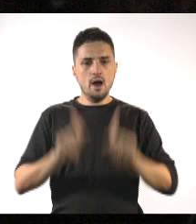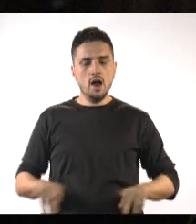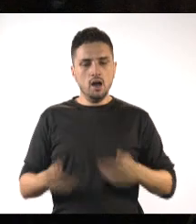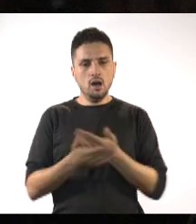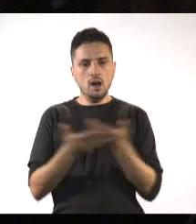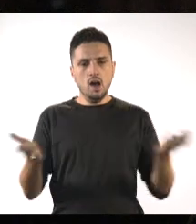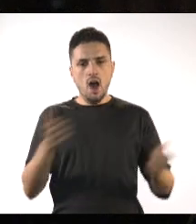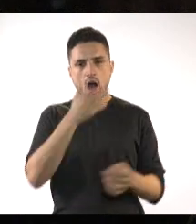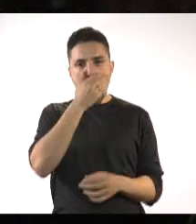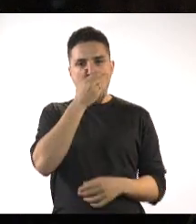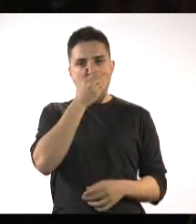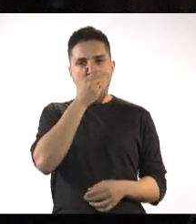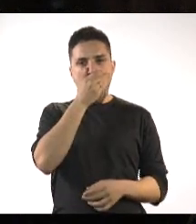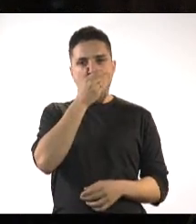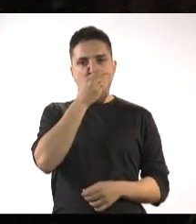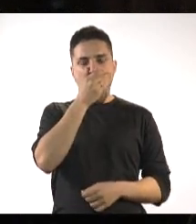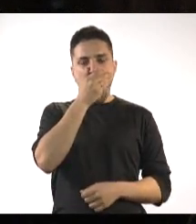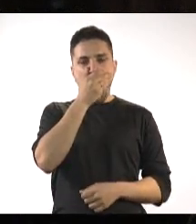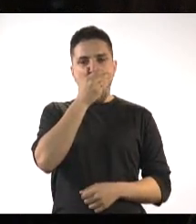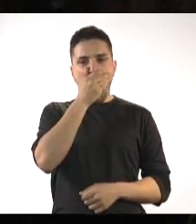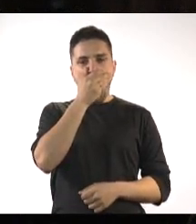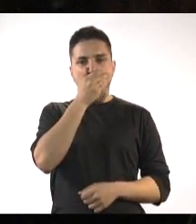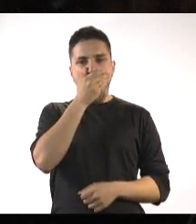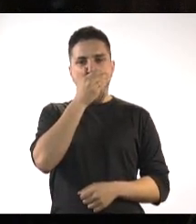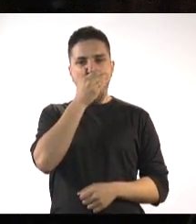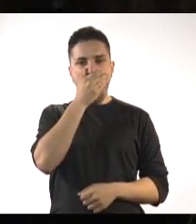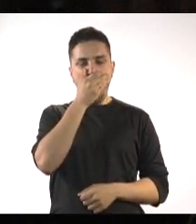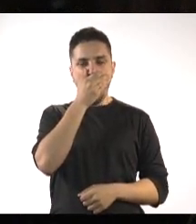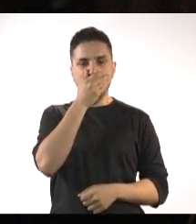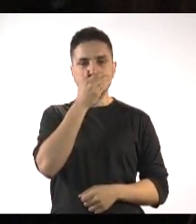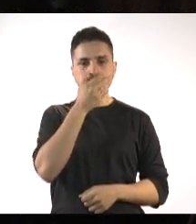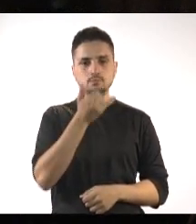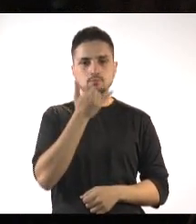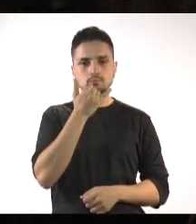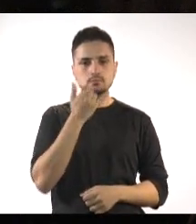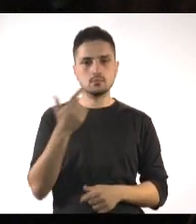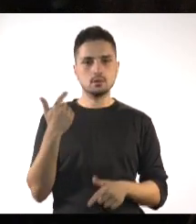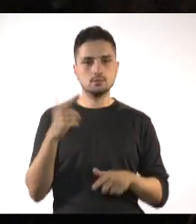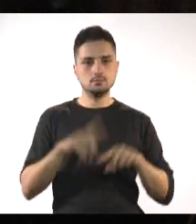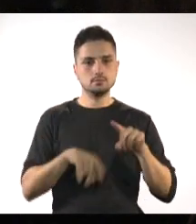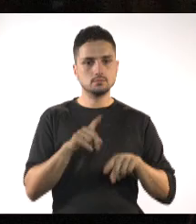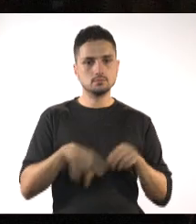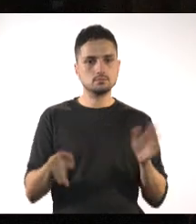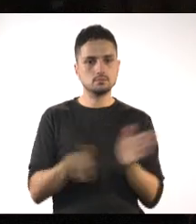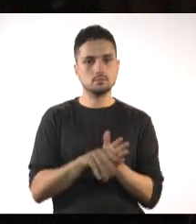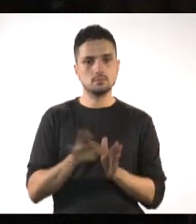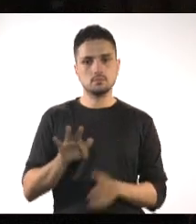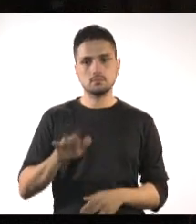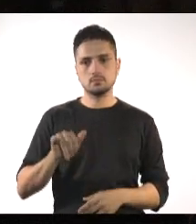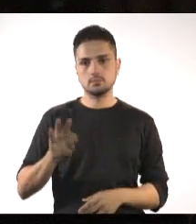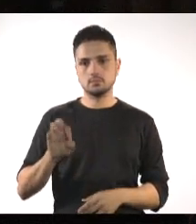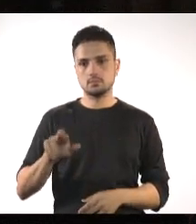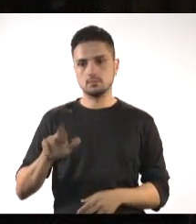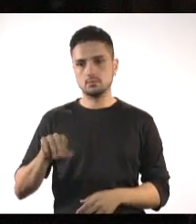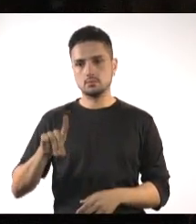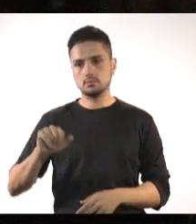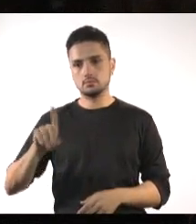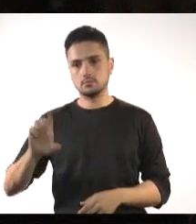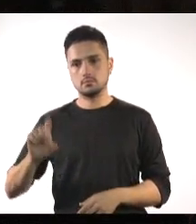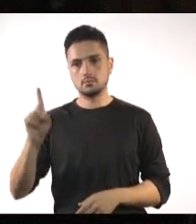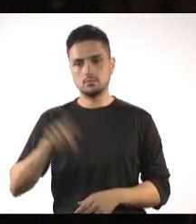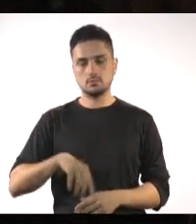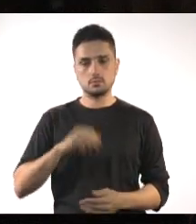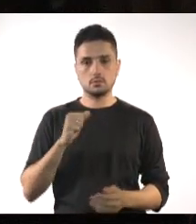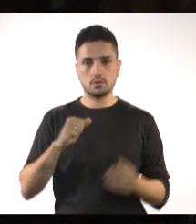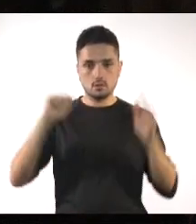vida. E o material da campanha da fraternidade, a campanha esse ano ela traz essa centralidade do tema da